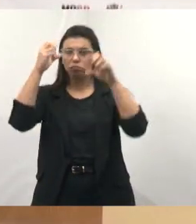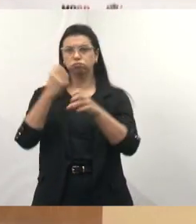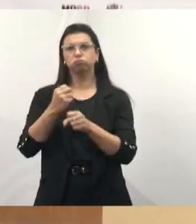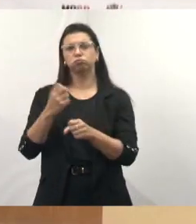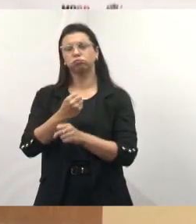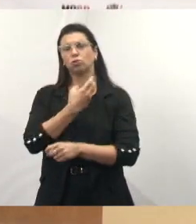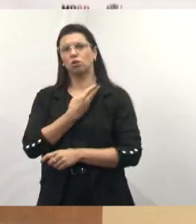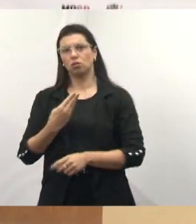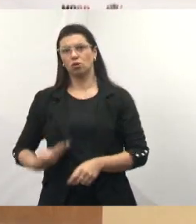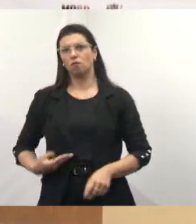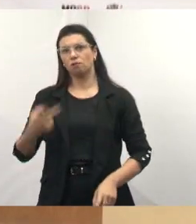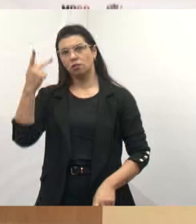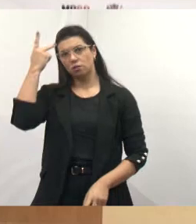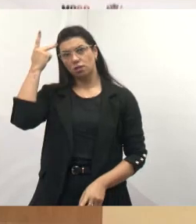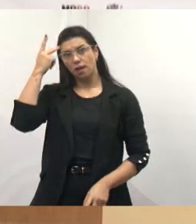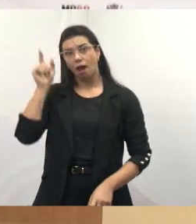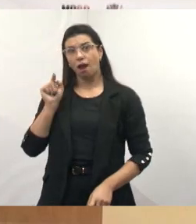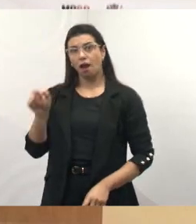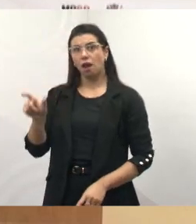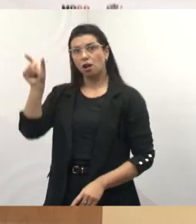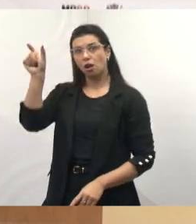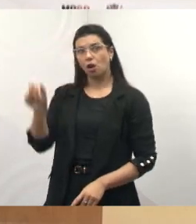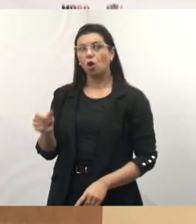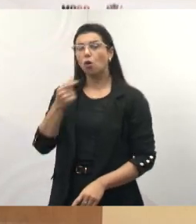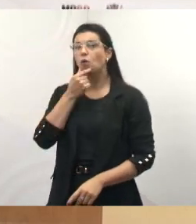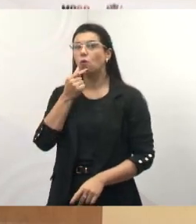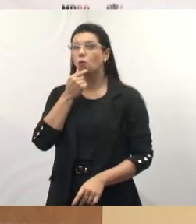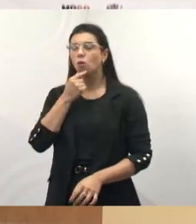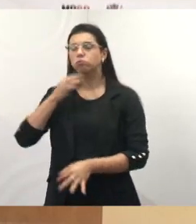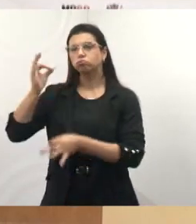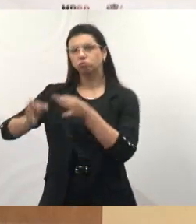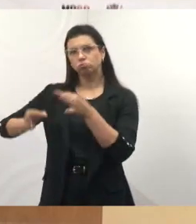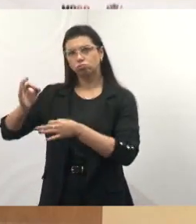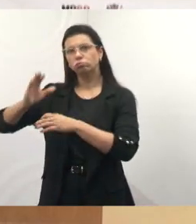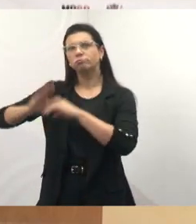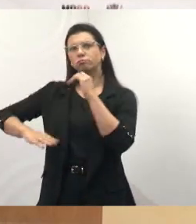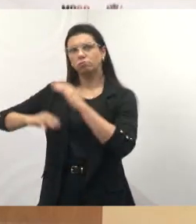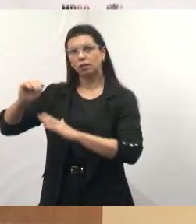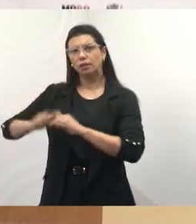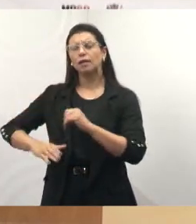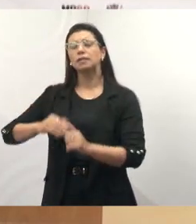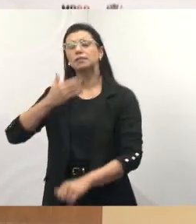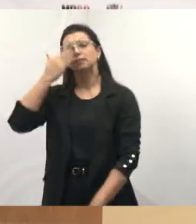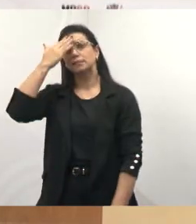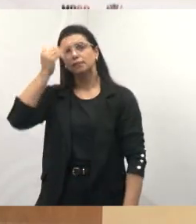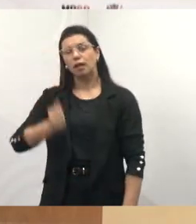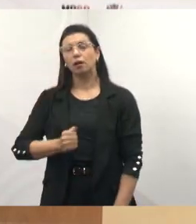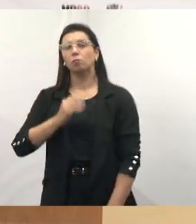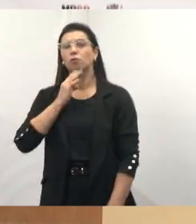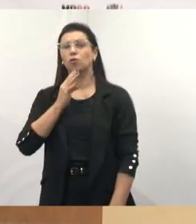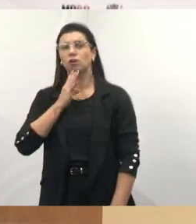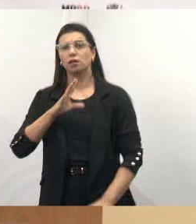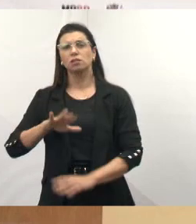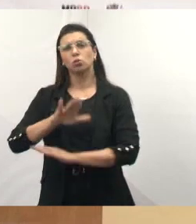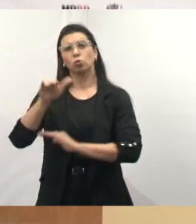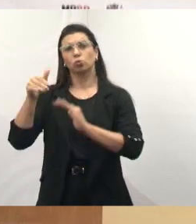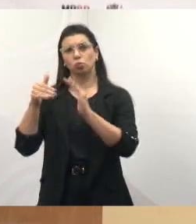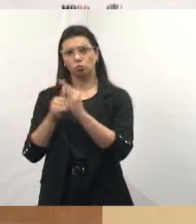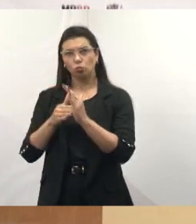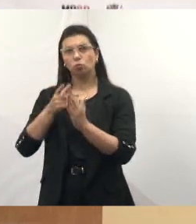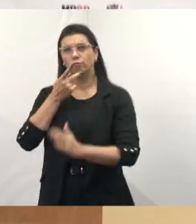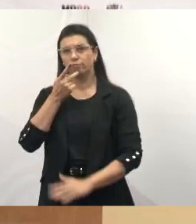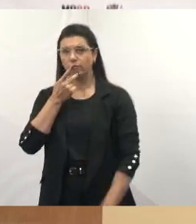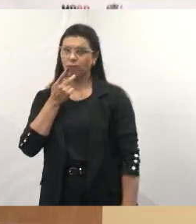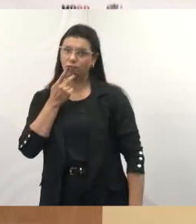uma pessoa do jurídico e que pode falar também com muita propriedade sobre tudo o que ele discute